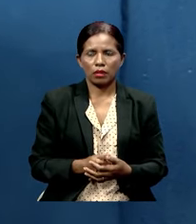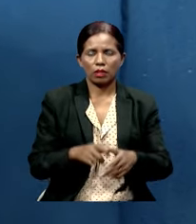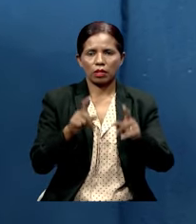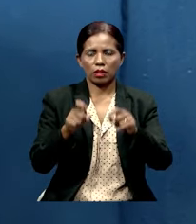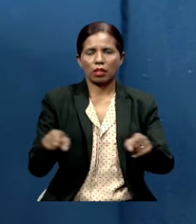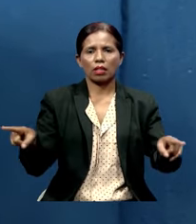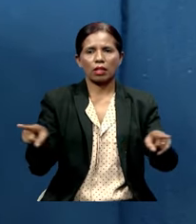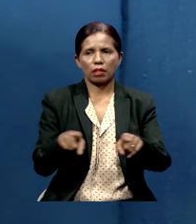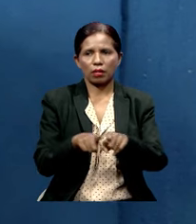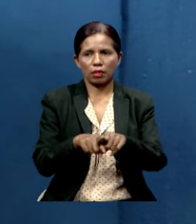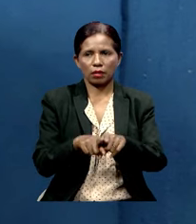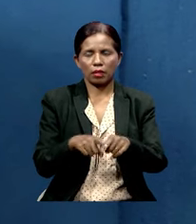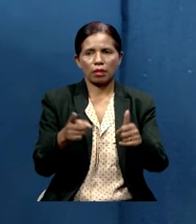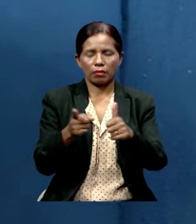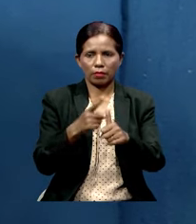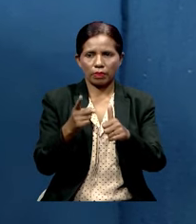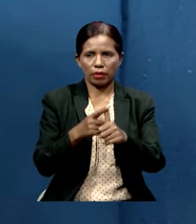nesan. Alvo primero a tu